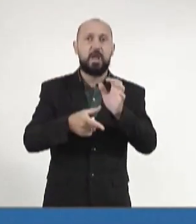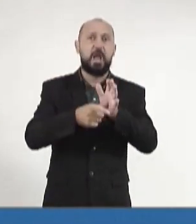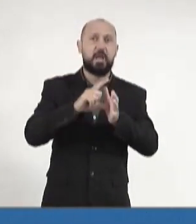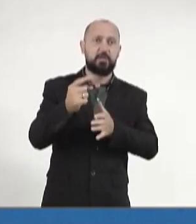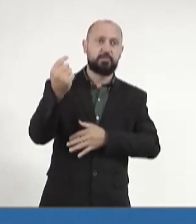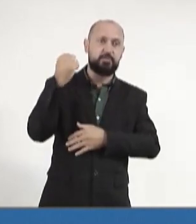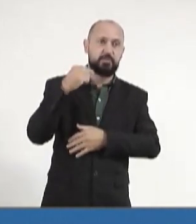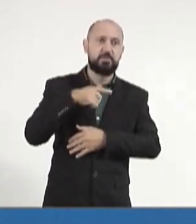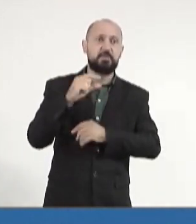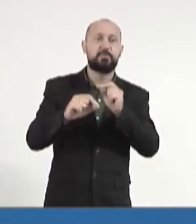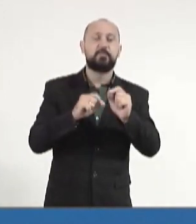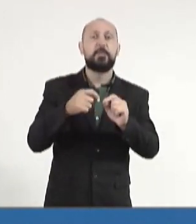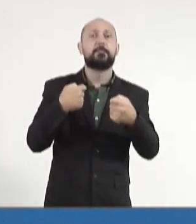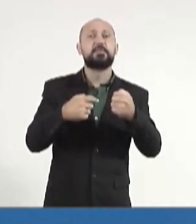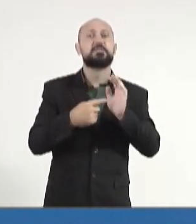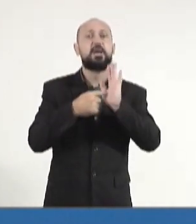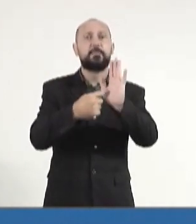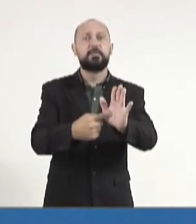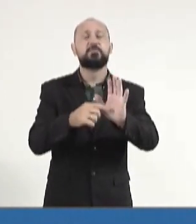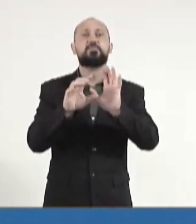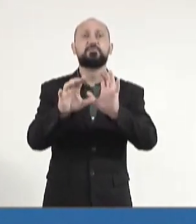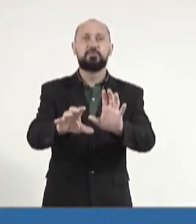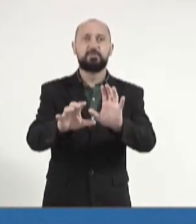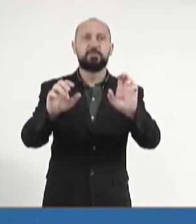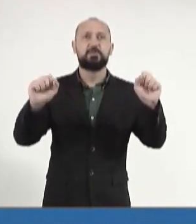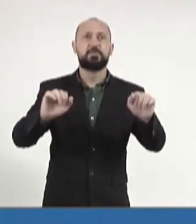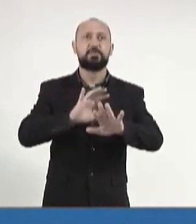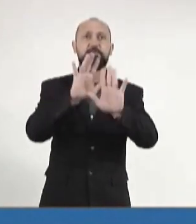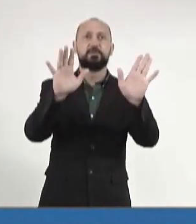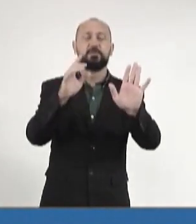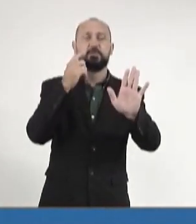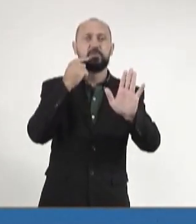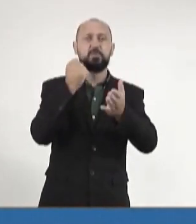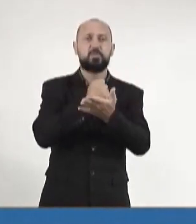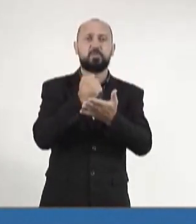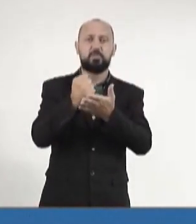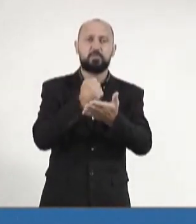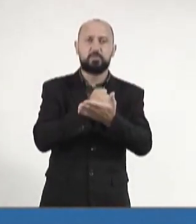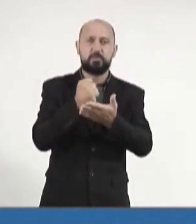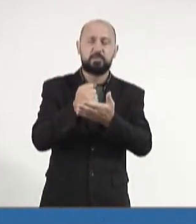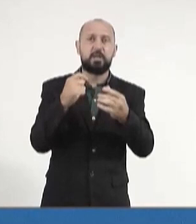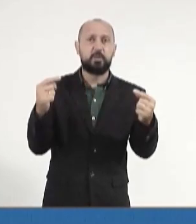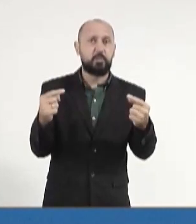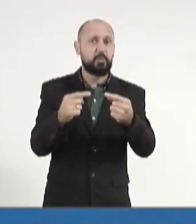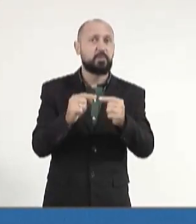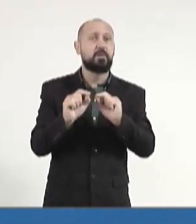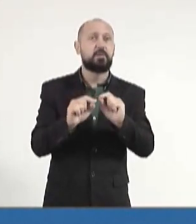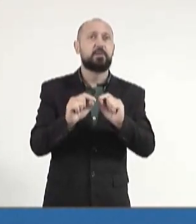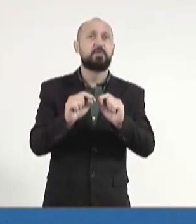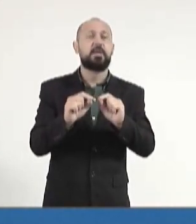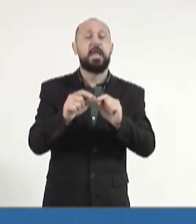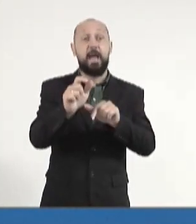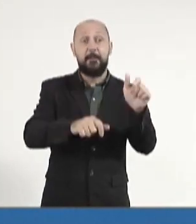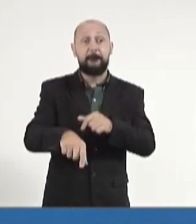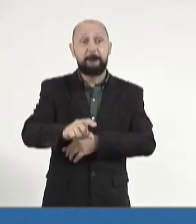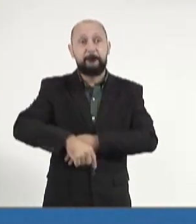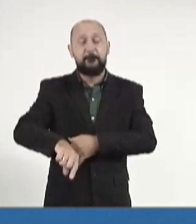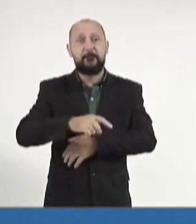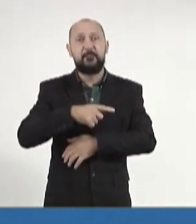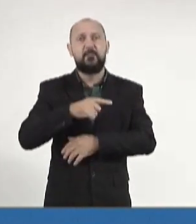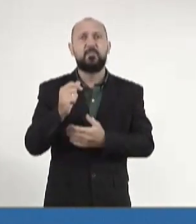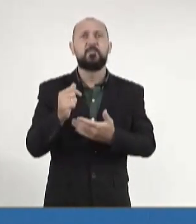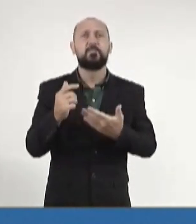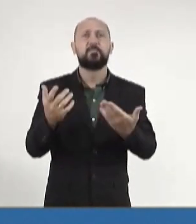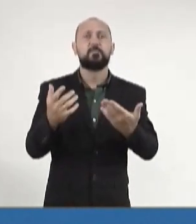artigo anterior devem ser apresentadas de forma destacada no contrato ou documento equivalente e o consumidor